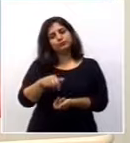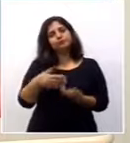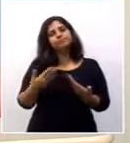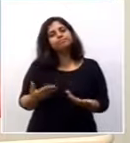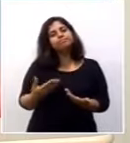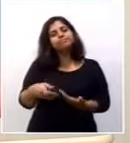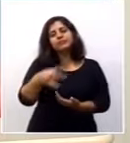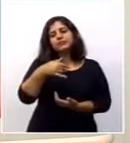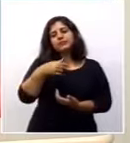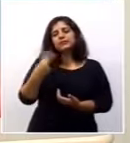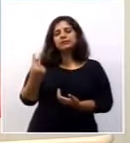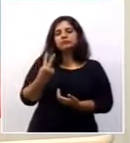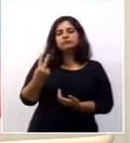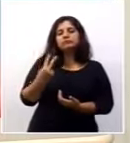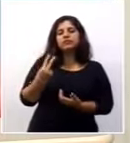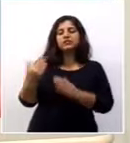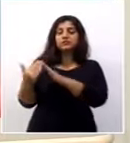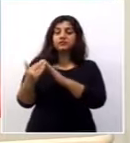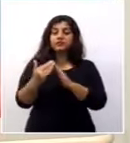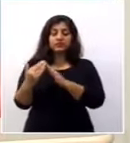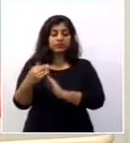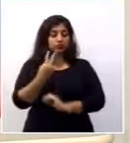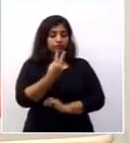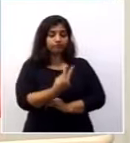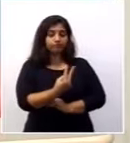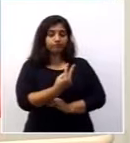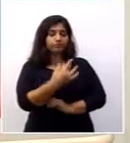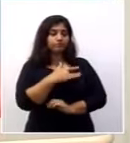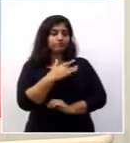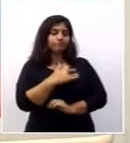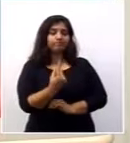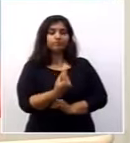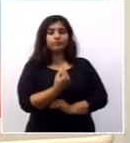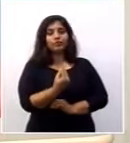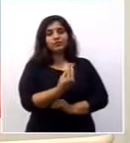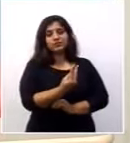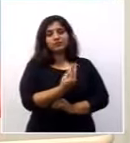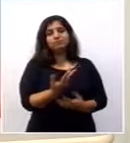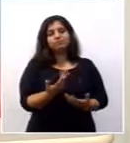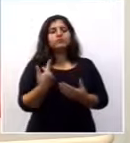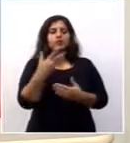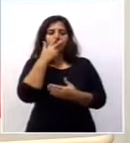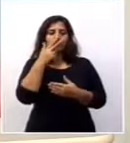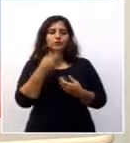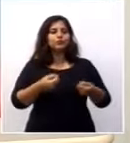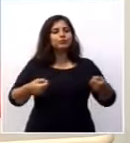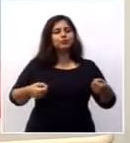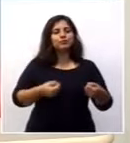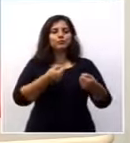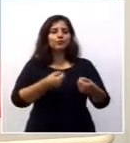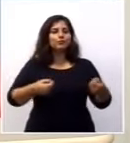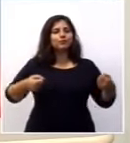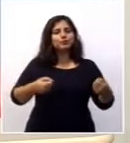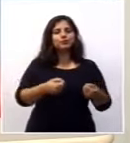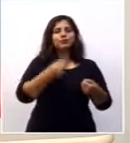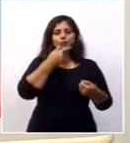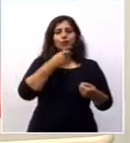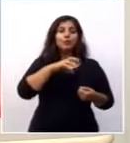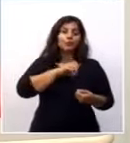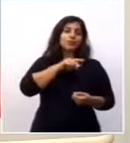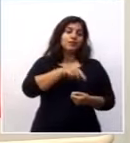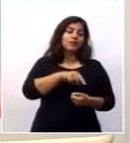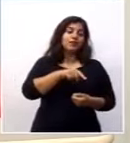Eles ficaram sozinhos, os vizinhos ficaram com muita pena dos dois e resolveram dar uma sanfona de presente para o Dalma, né? Porque